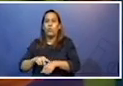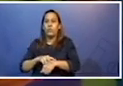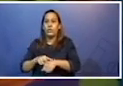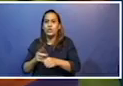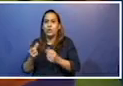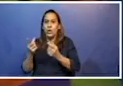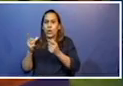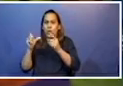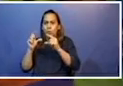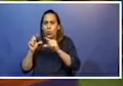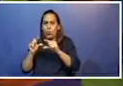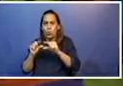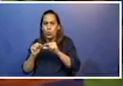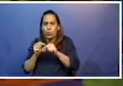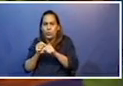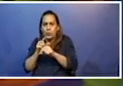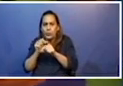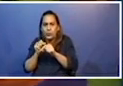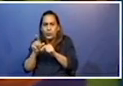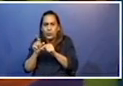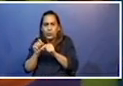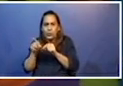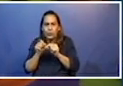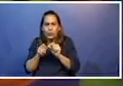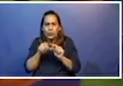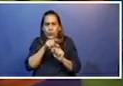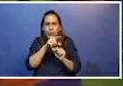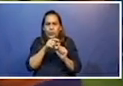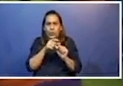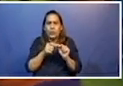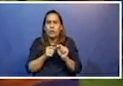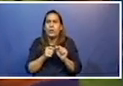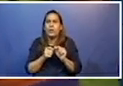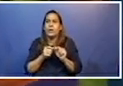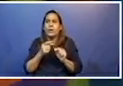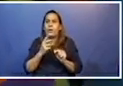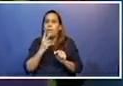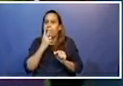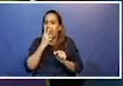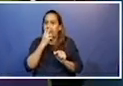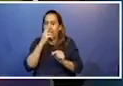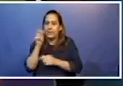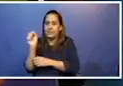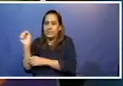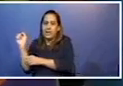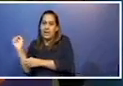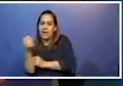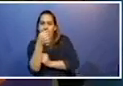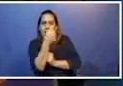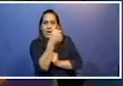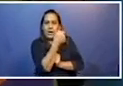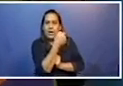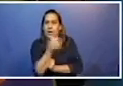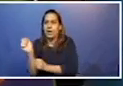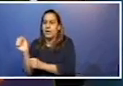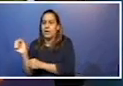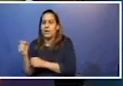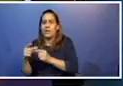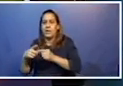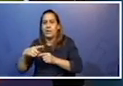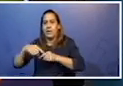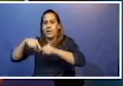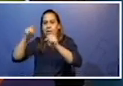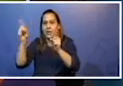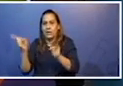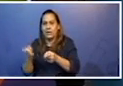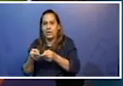pequeno porte e com muitos espinhos. Seu corpo tem a forma de raquete. Então, qual das três imagens tem